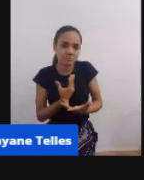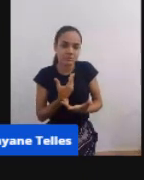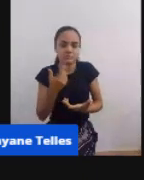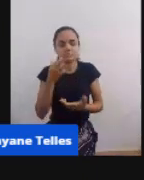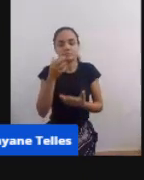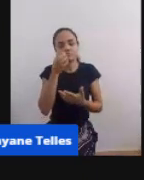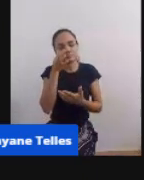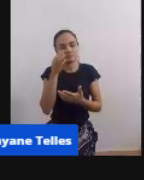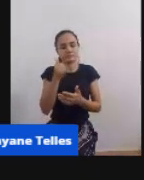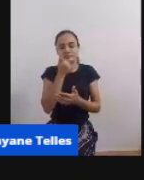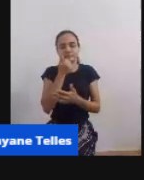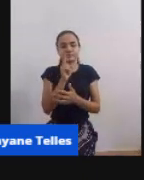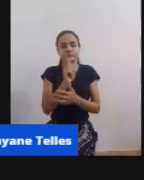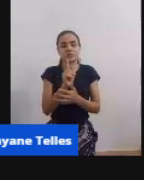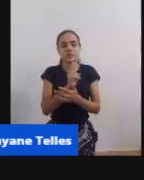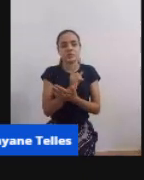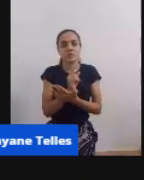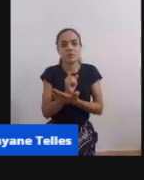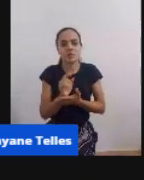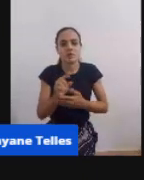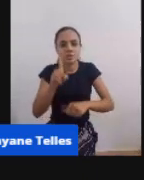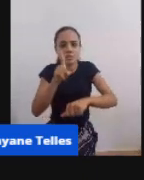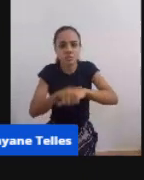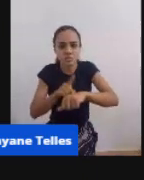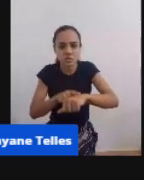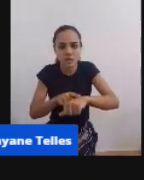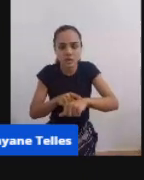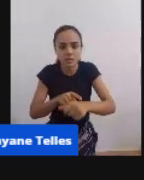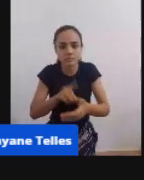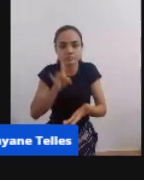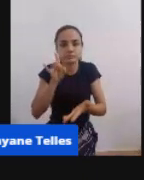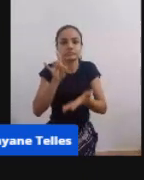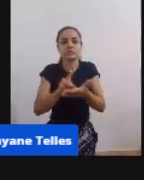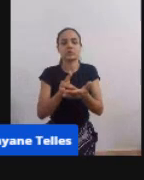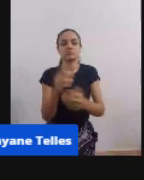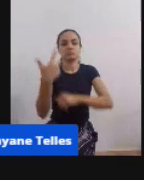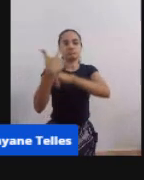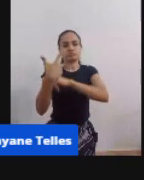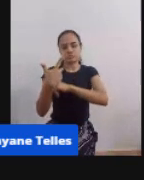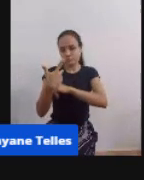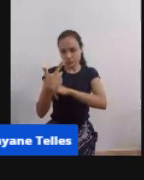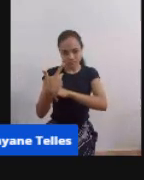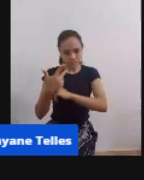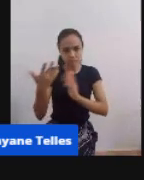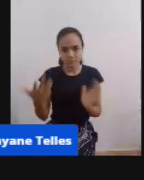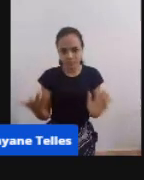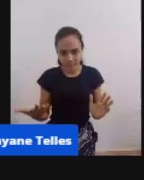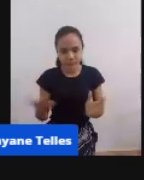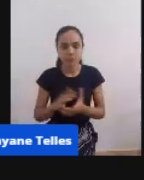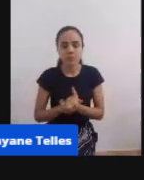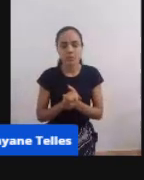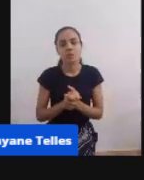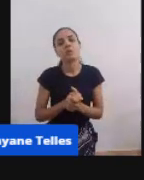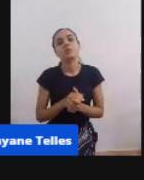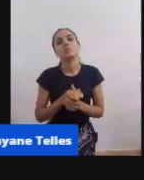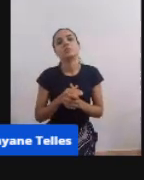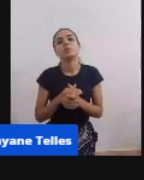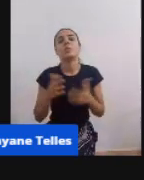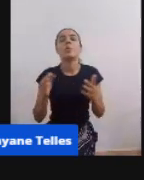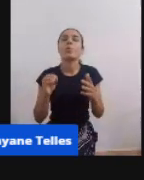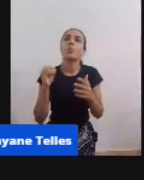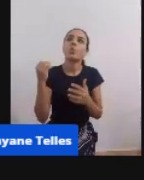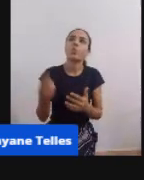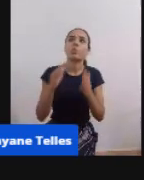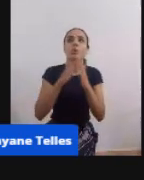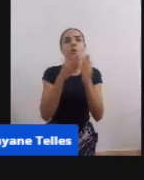atividade? Ou será que na minha escola eu só posso acompanhar, de repente, por grupos de mensagem instantânea, e